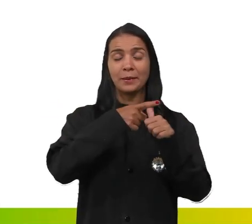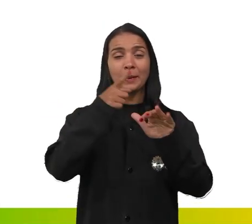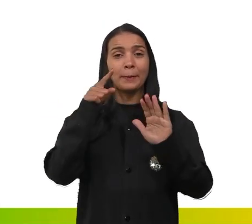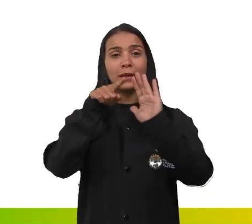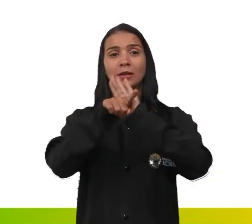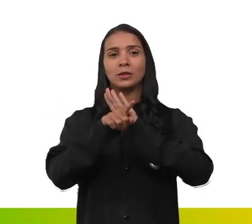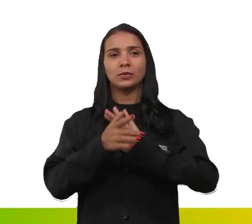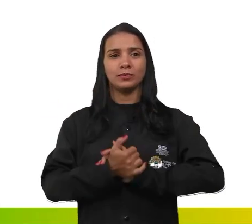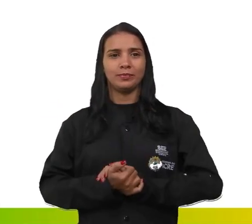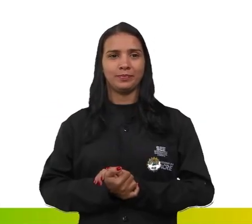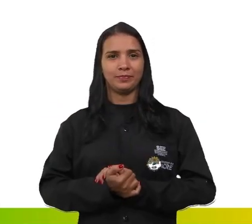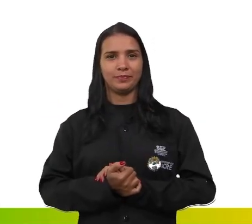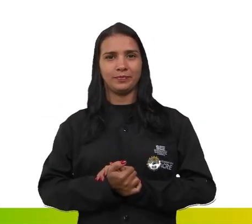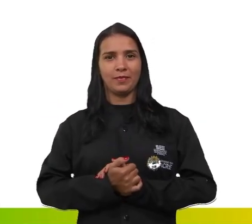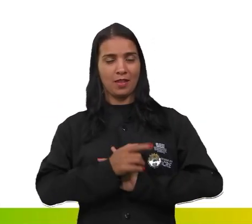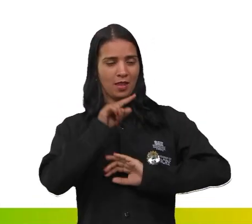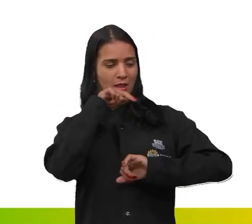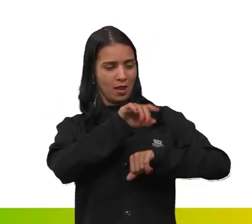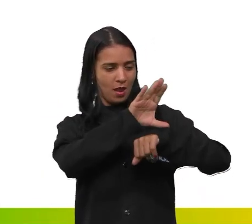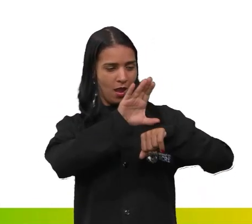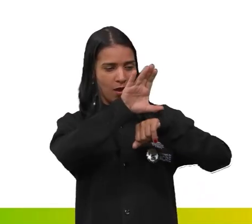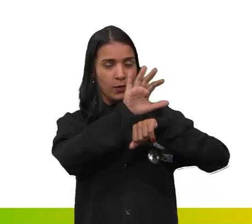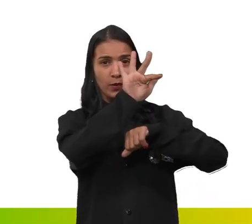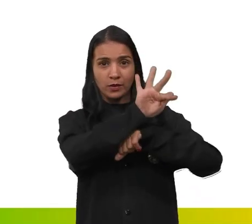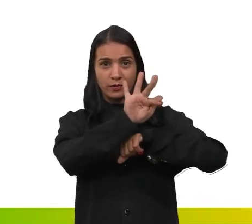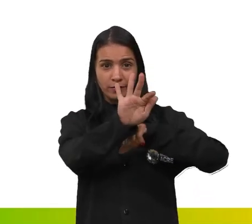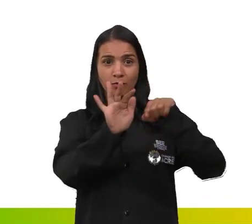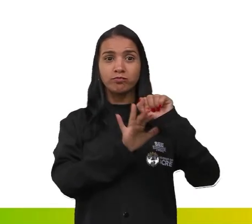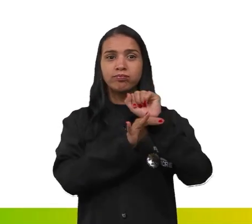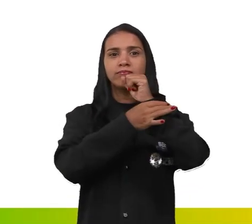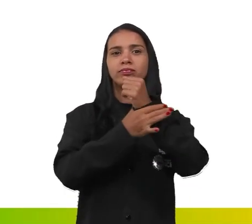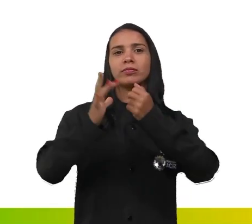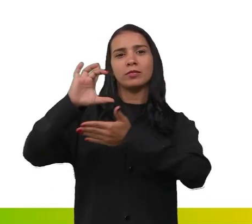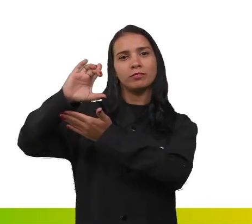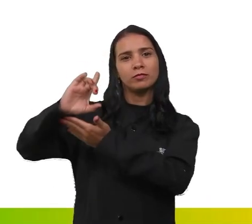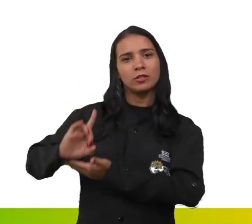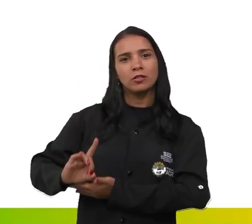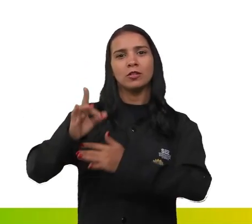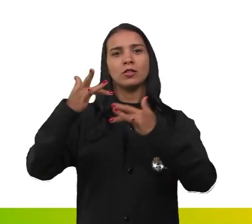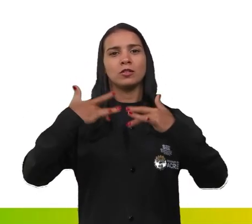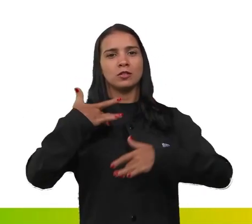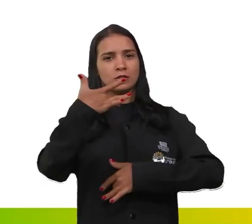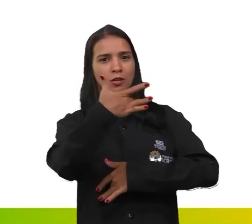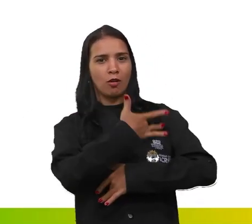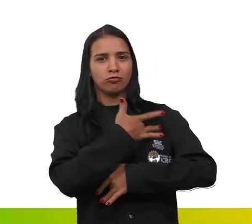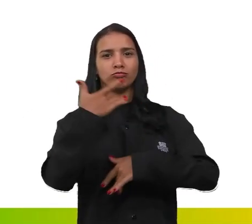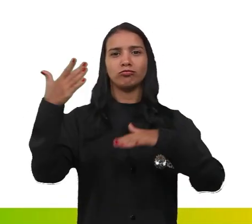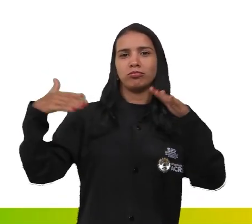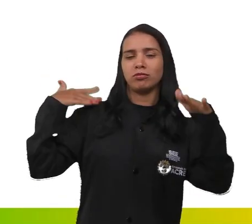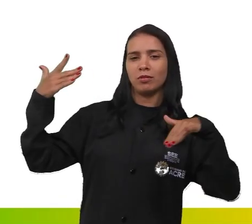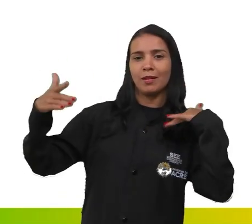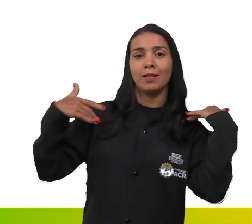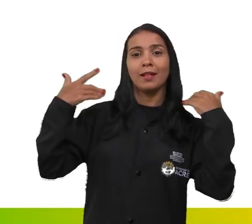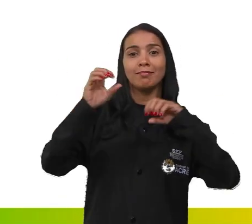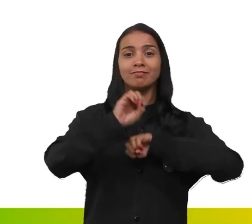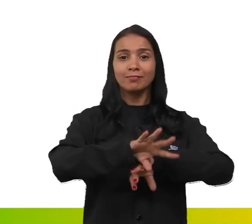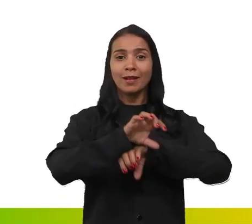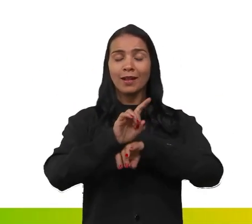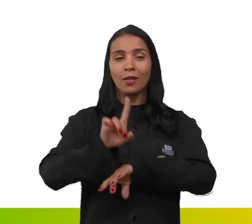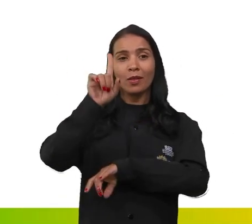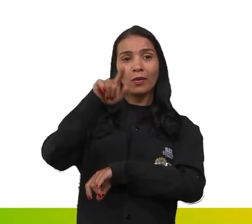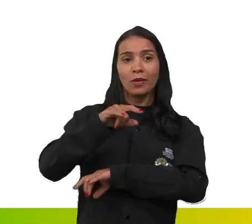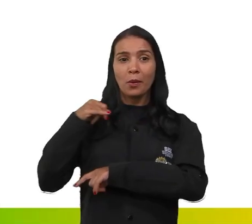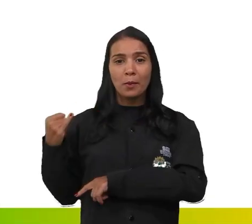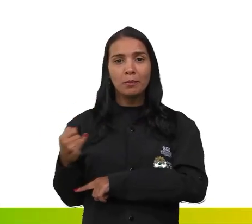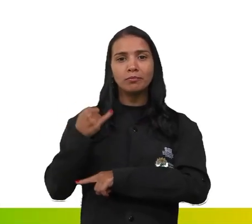A Constituição Federal Brasileira garante o direito à saúde, ao lazer e à educação como dimensões fundamentais